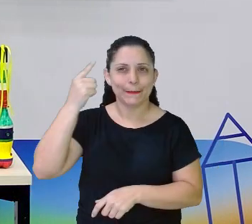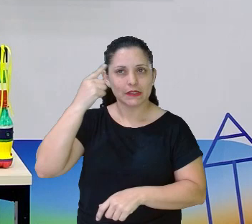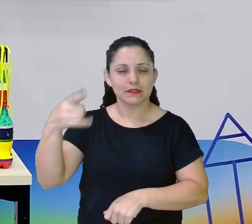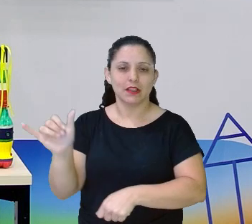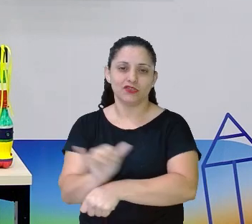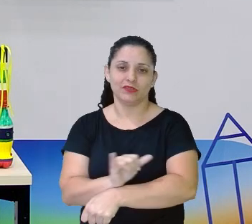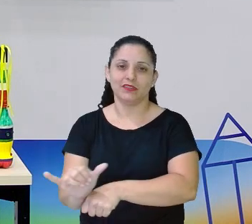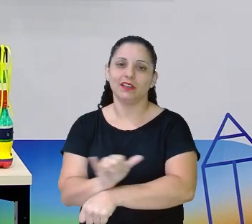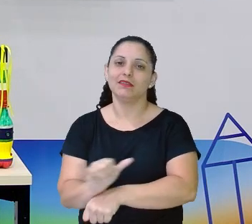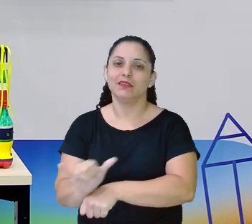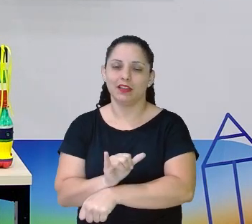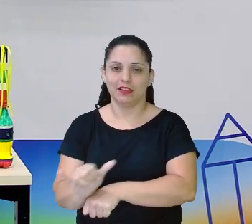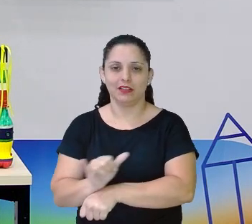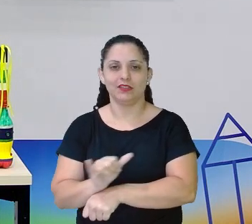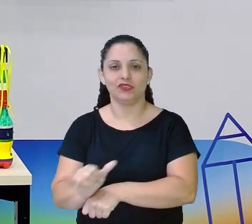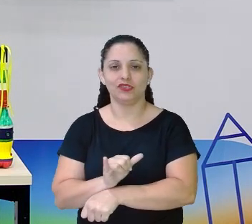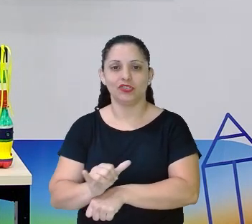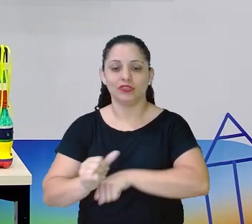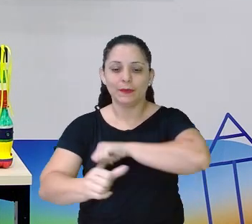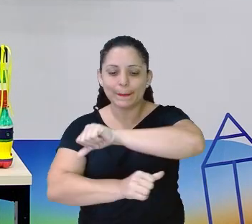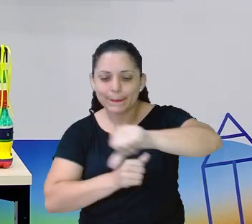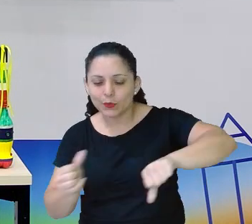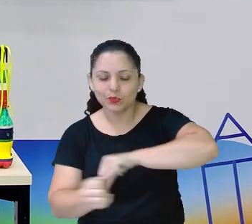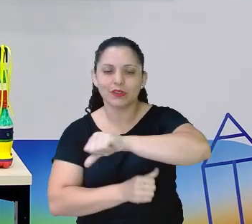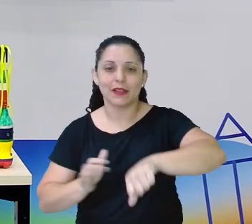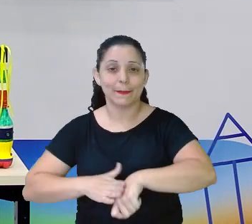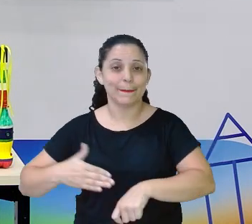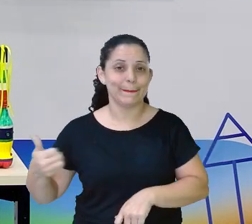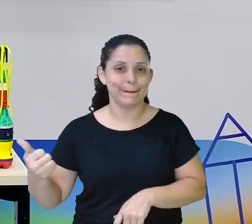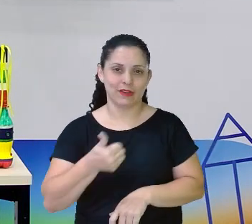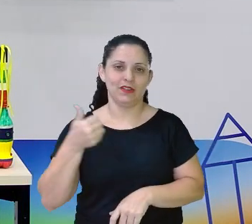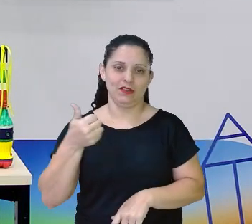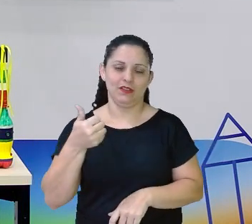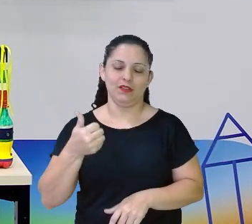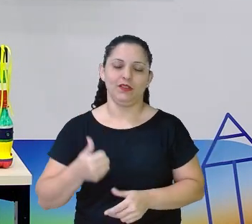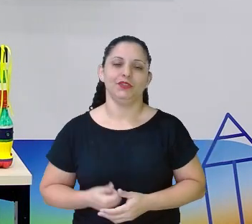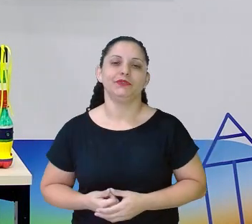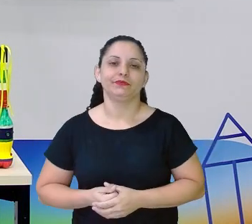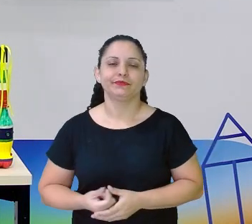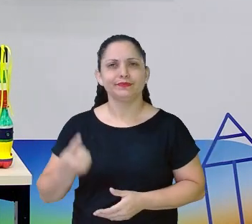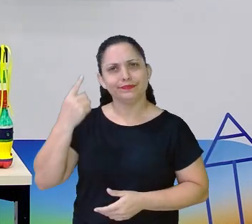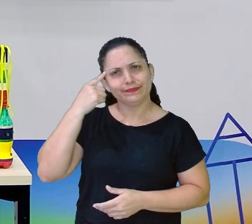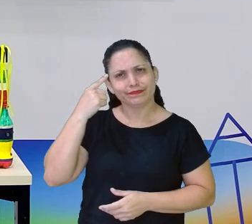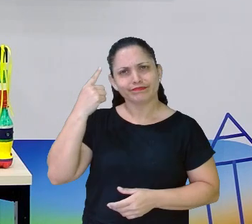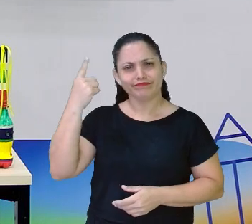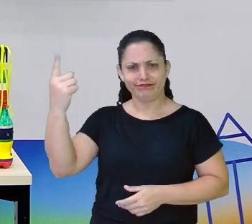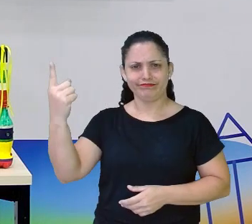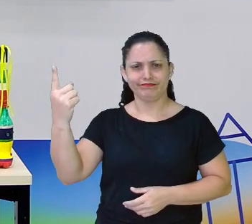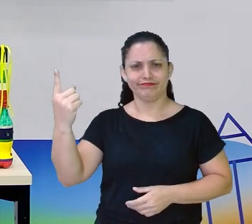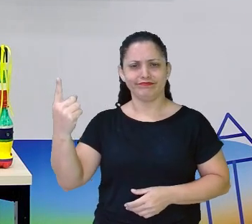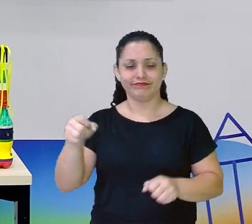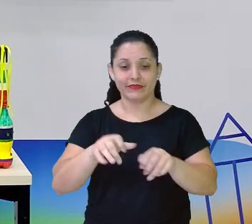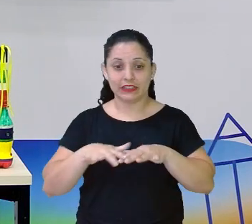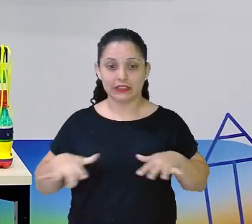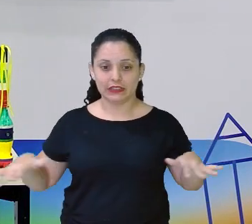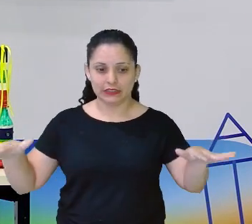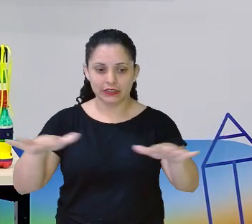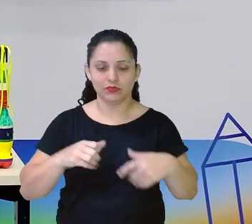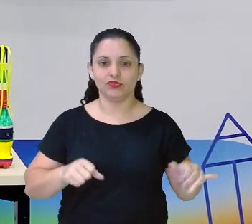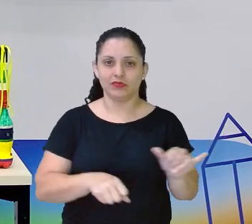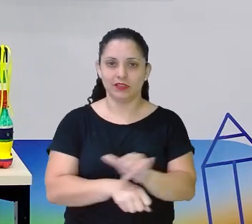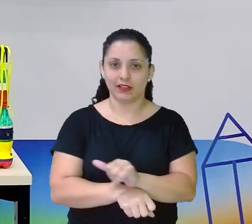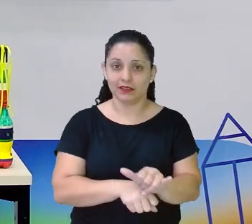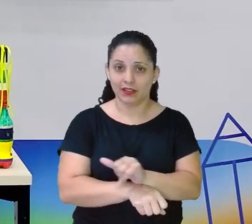estratégias de modificar isso. E quando a gente pensa nesses meios, quando a gente pensa nessas